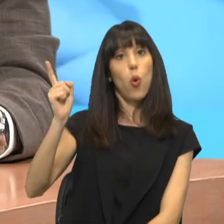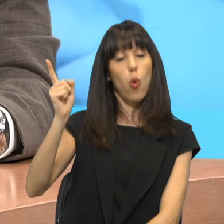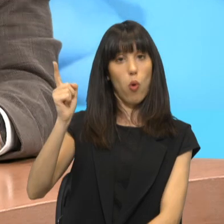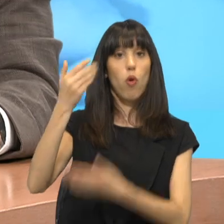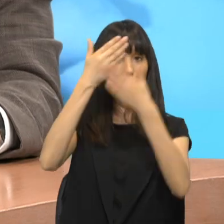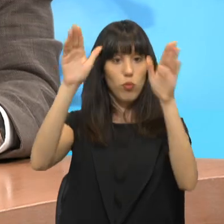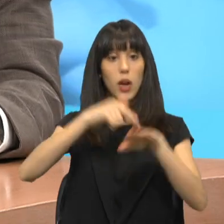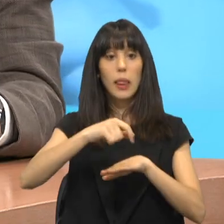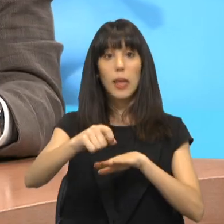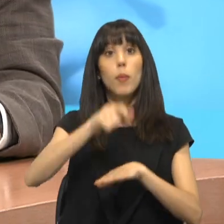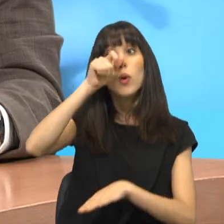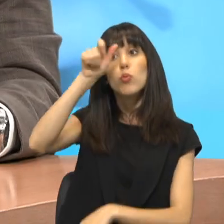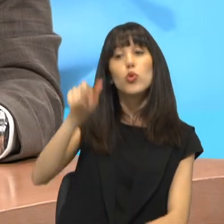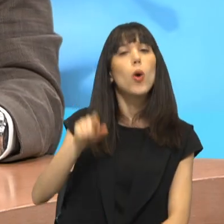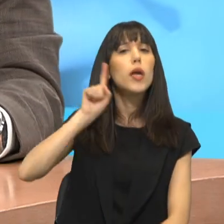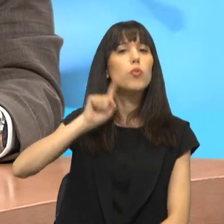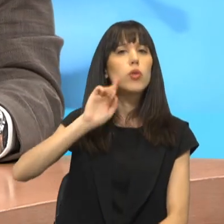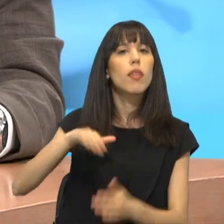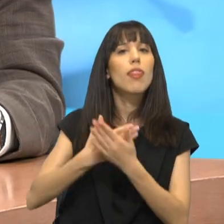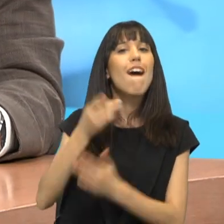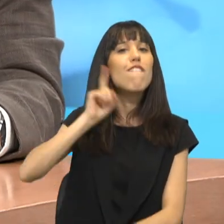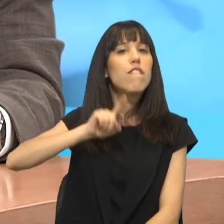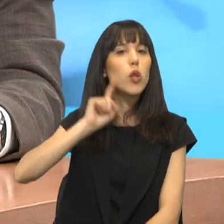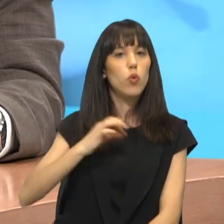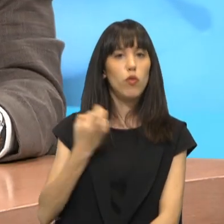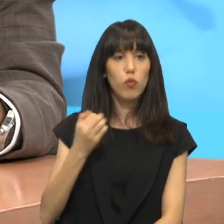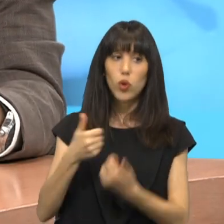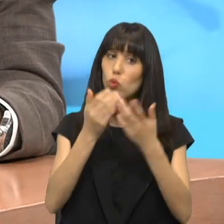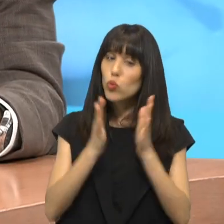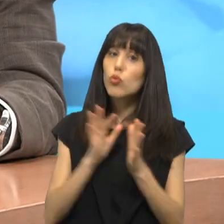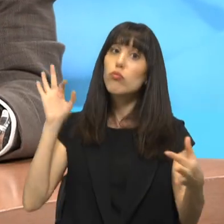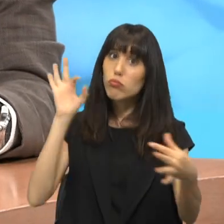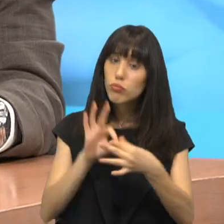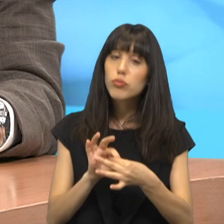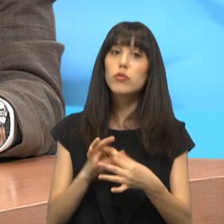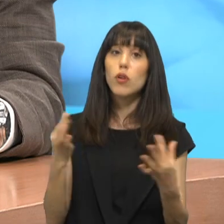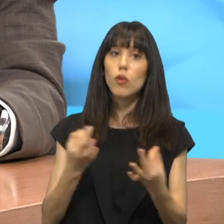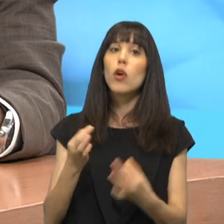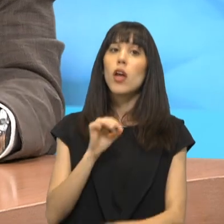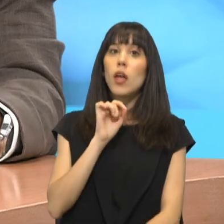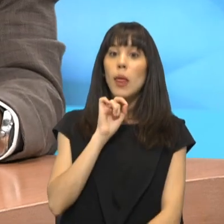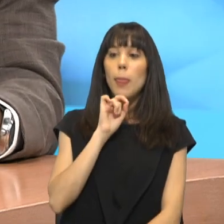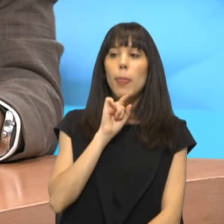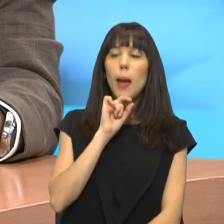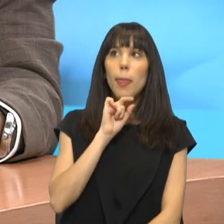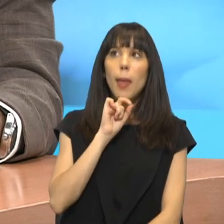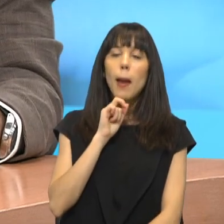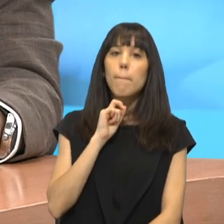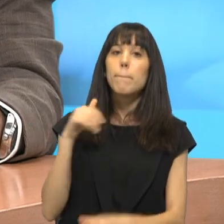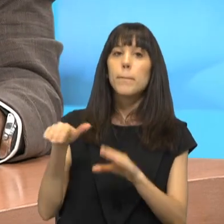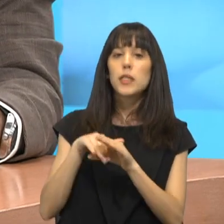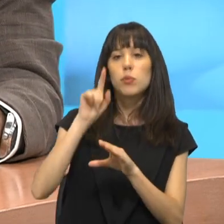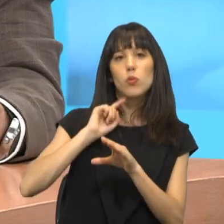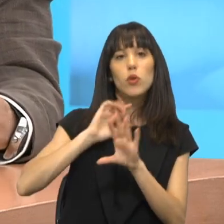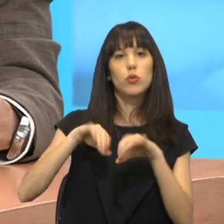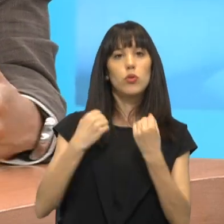muito importante, por exemplo, na valorização de tudo o que diz respeito à possibilidade de envolvimento e de participação da mulher na